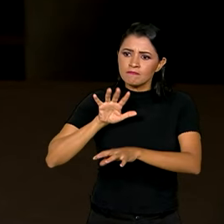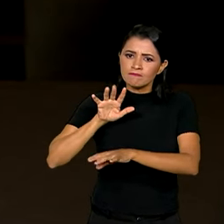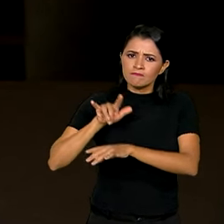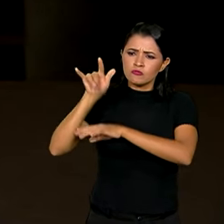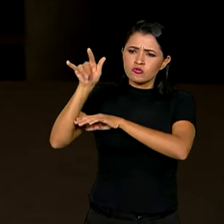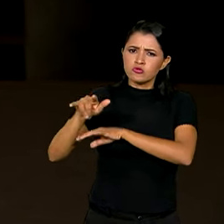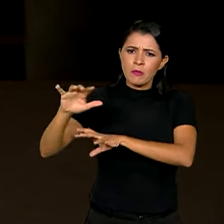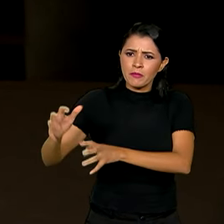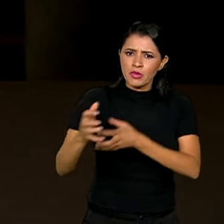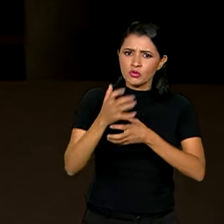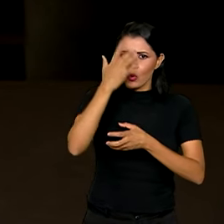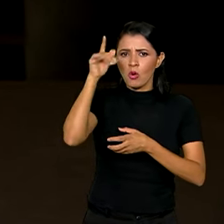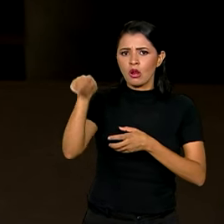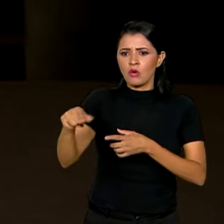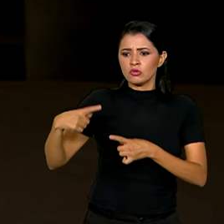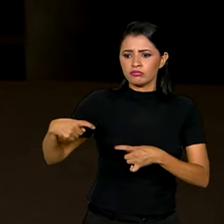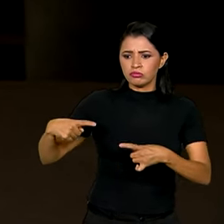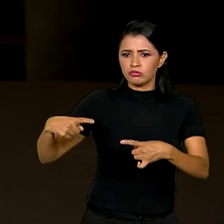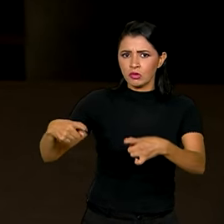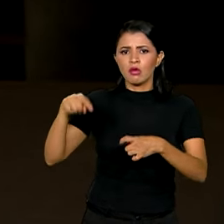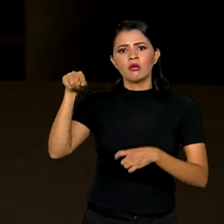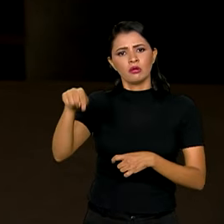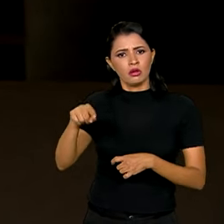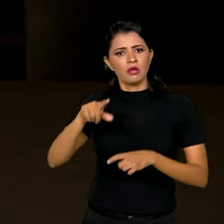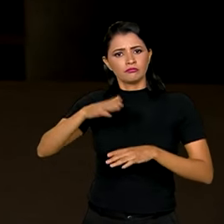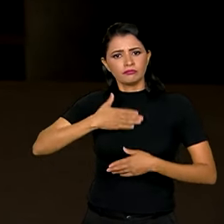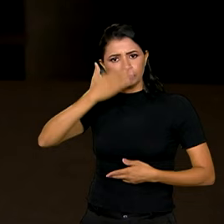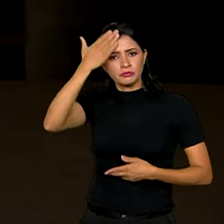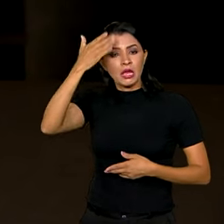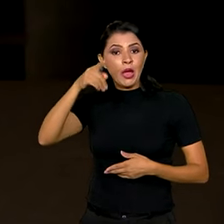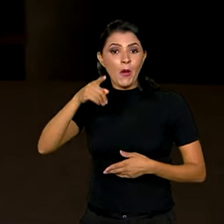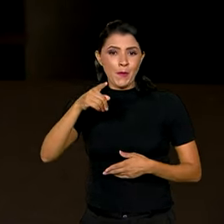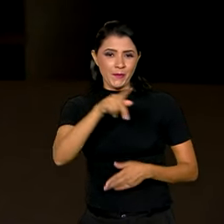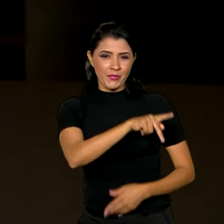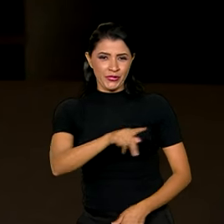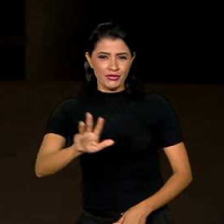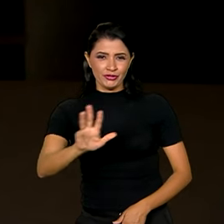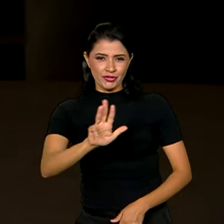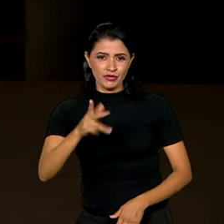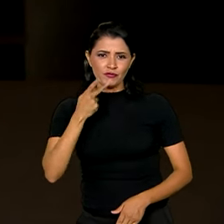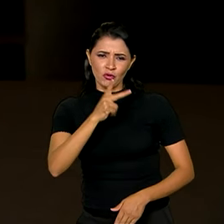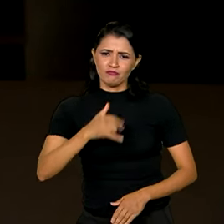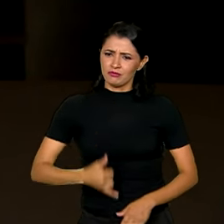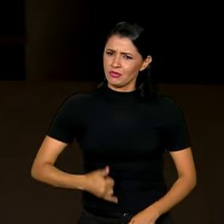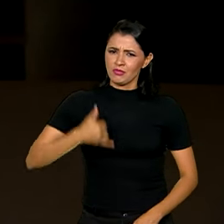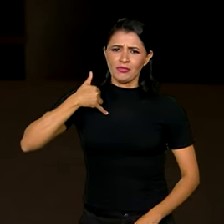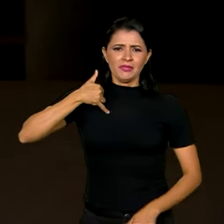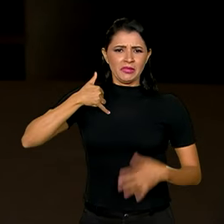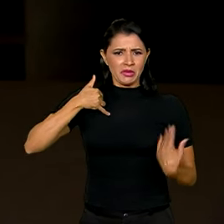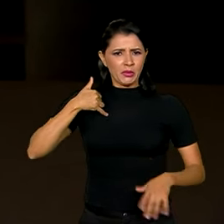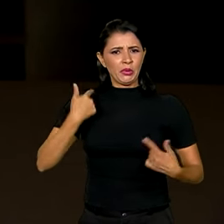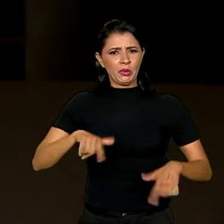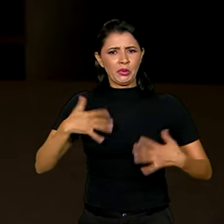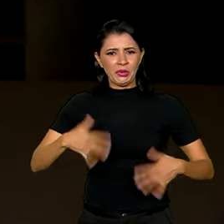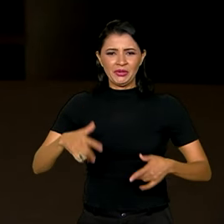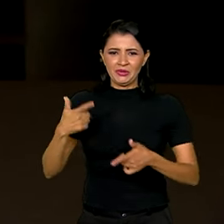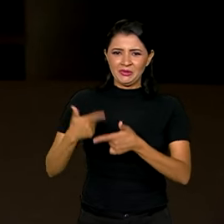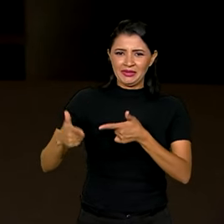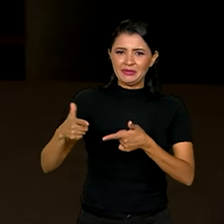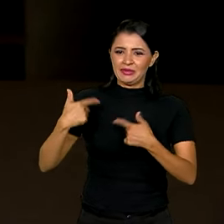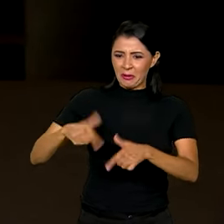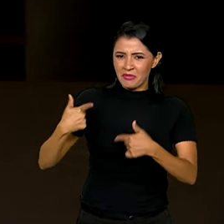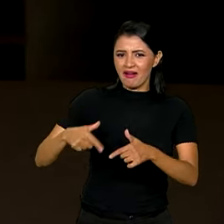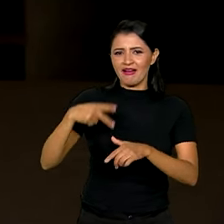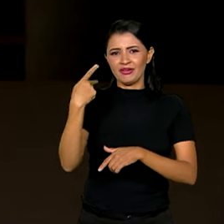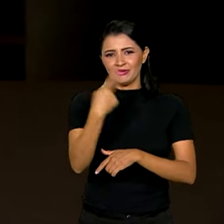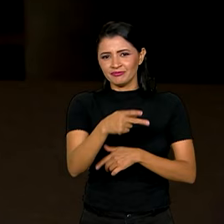pessoas da área de conflito no Oriente Médio. O presidente Lula disse estar orgulhoso do trabalho feito pelo Ministério da